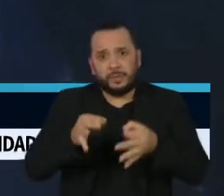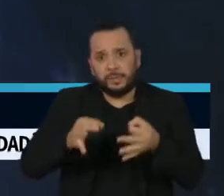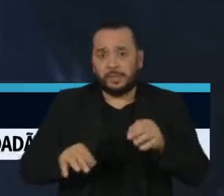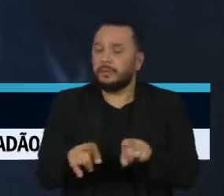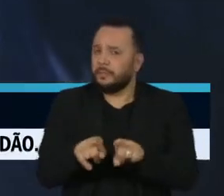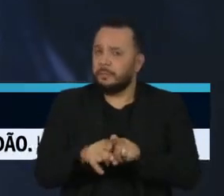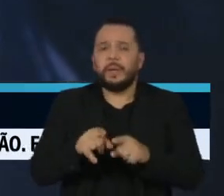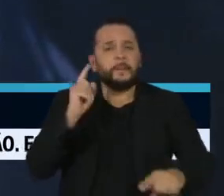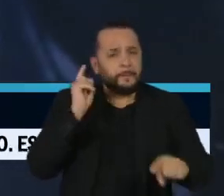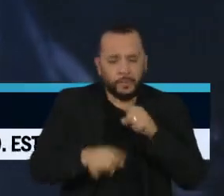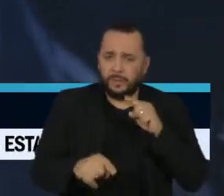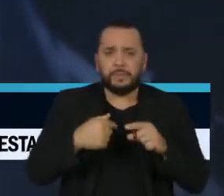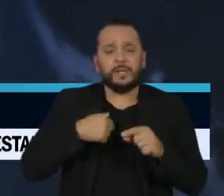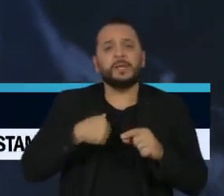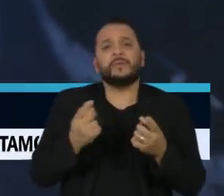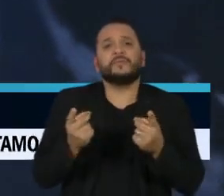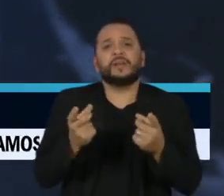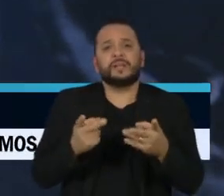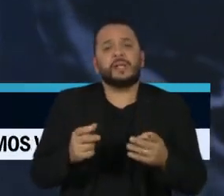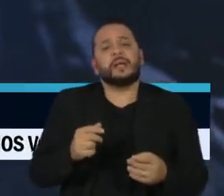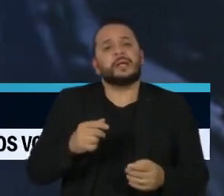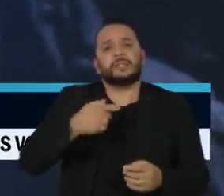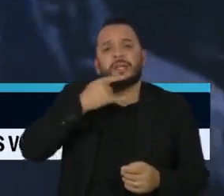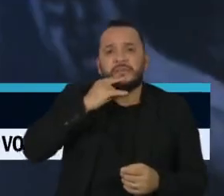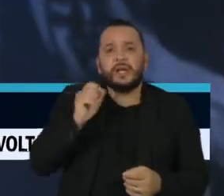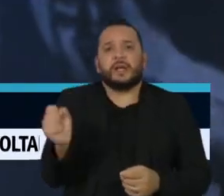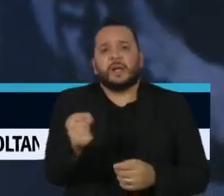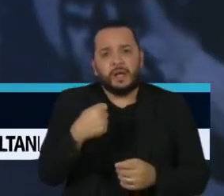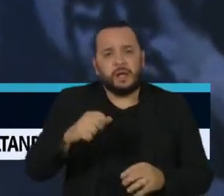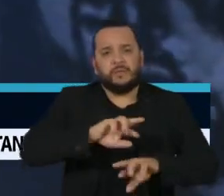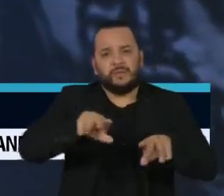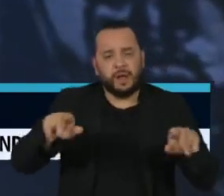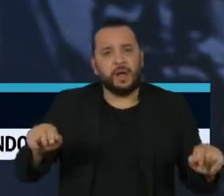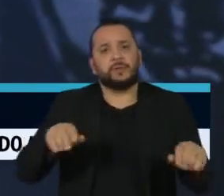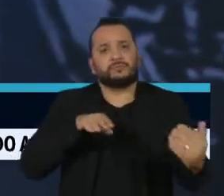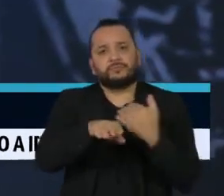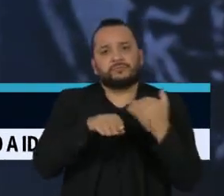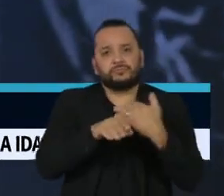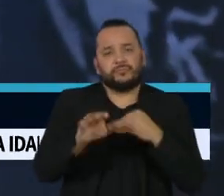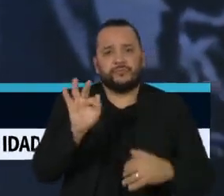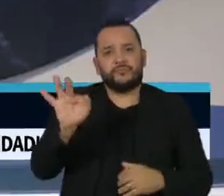vendas de bebidas alcoólicas e estabelecimentos localizados nas margens das rodovias federais